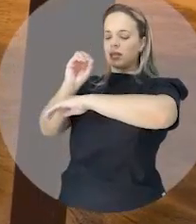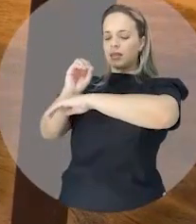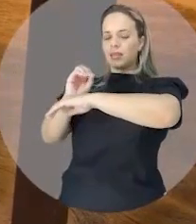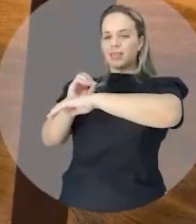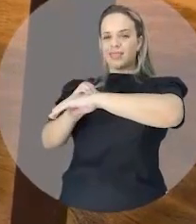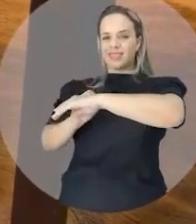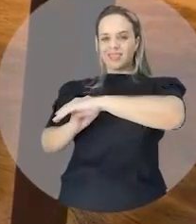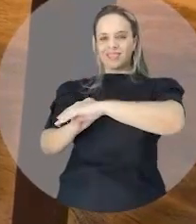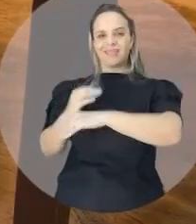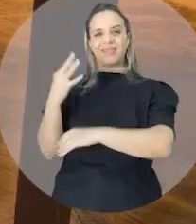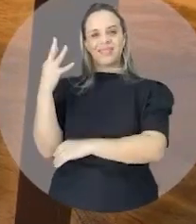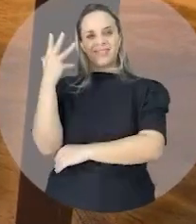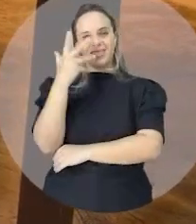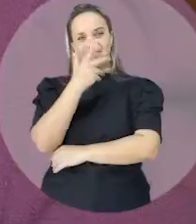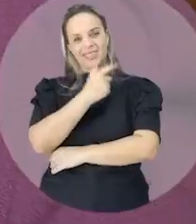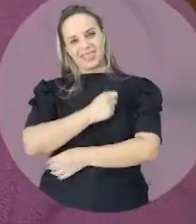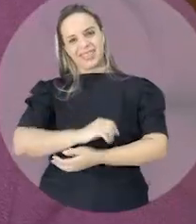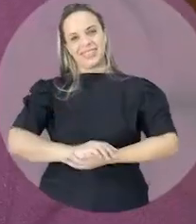Que lindo!